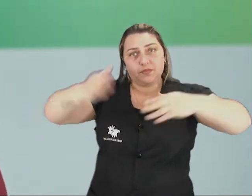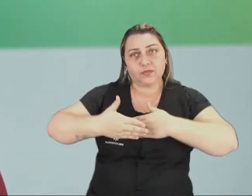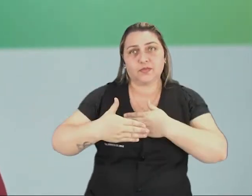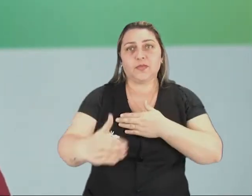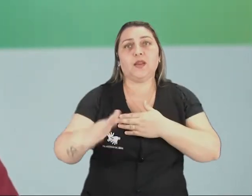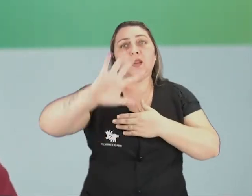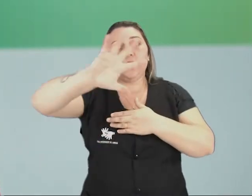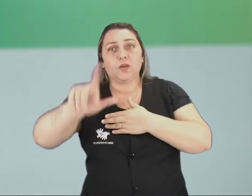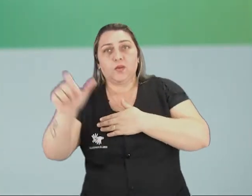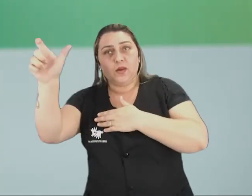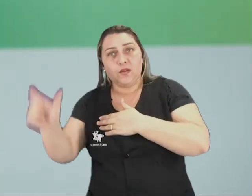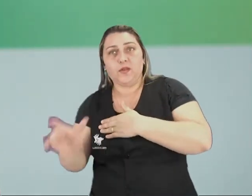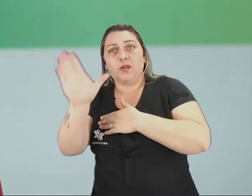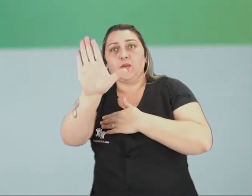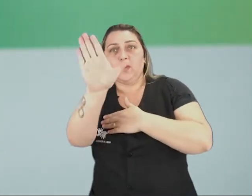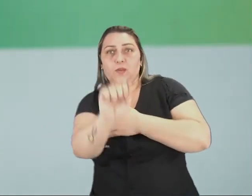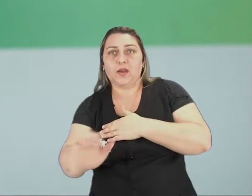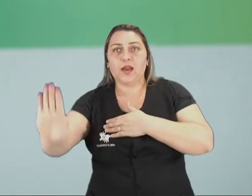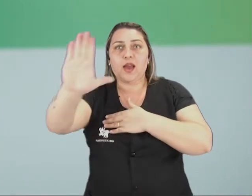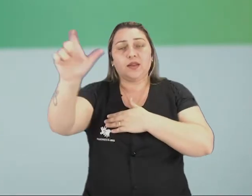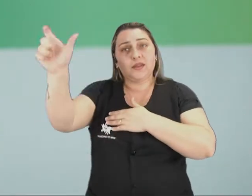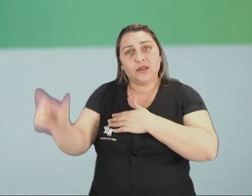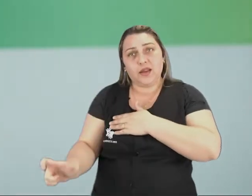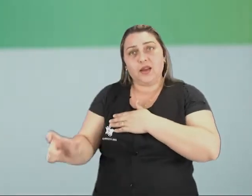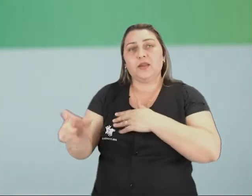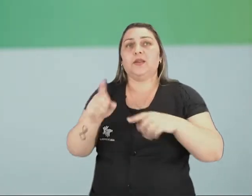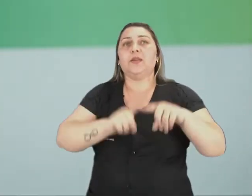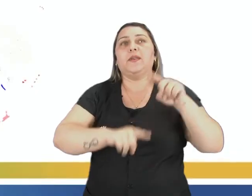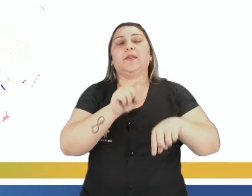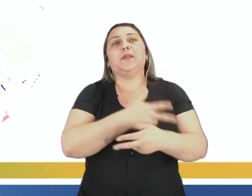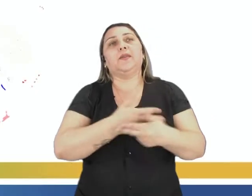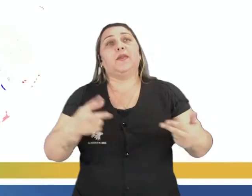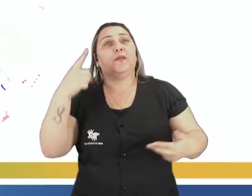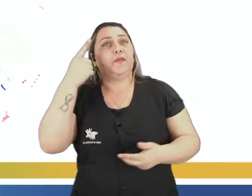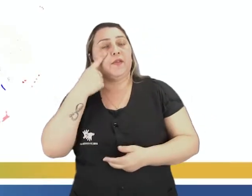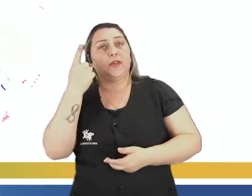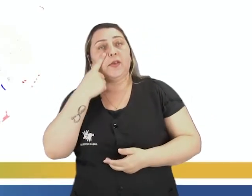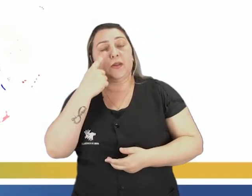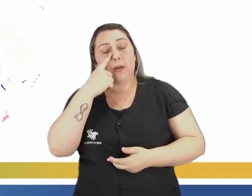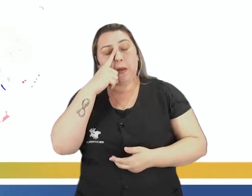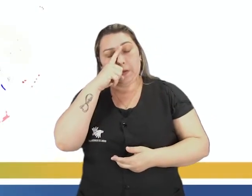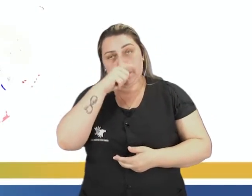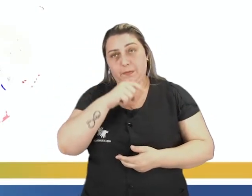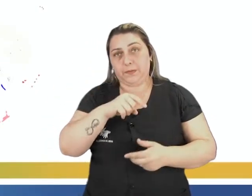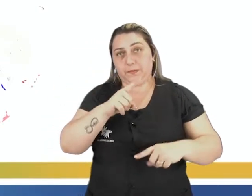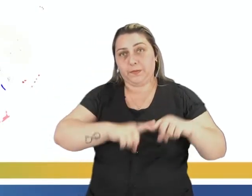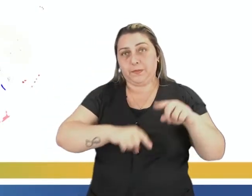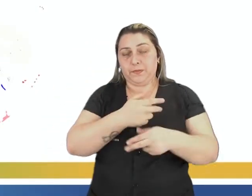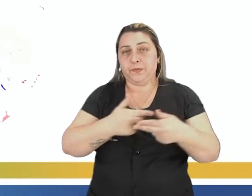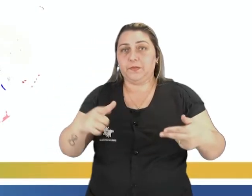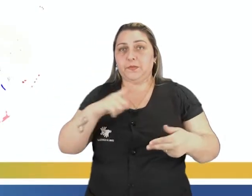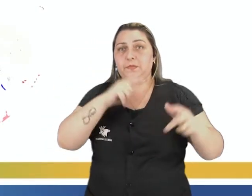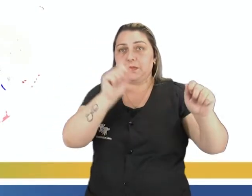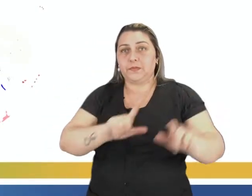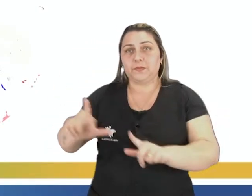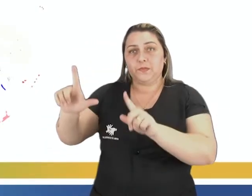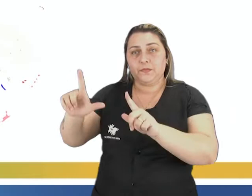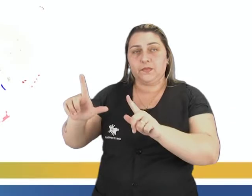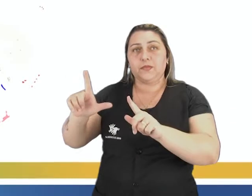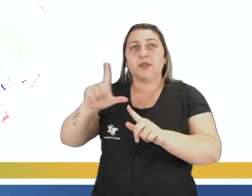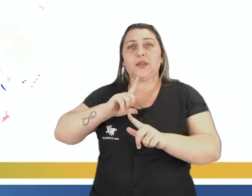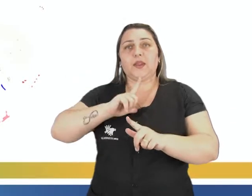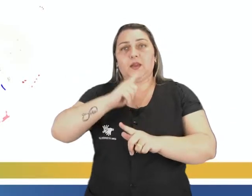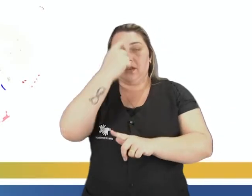do africano, a partir do asiático. Vamos lá para o nosso material. Observe bem que nesse material aí que temos, ele tem